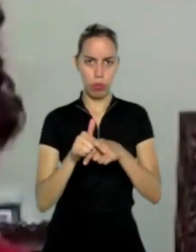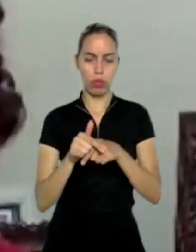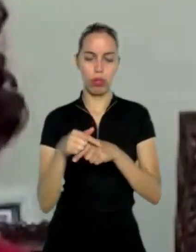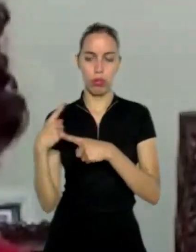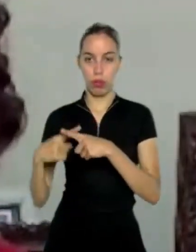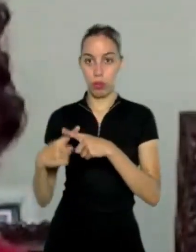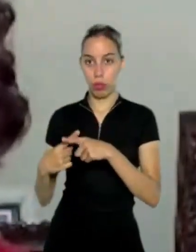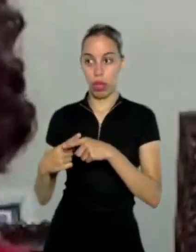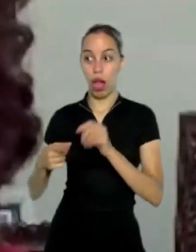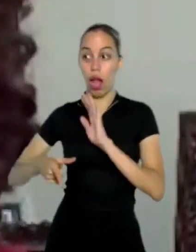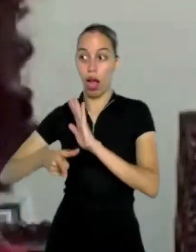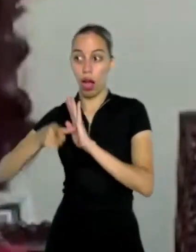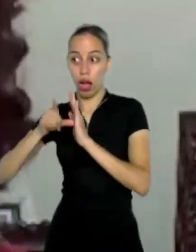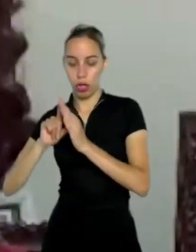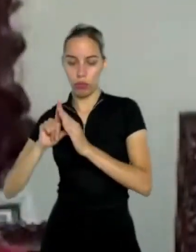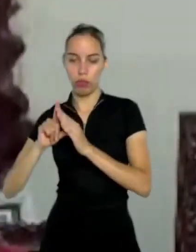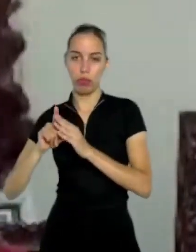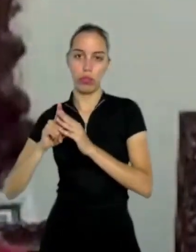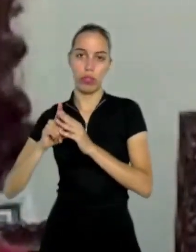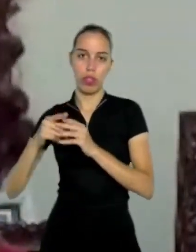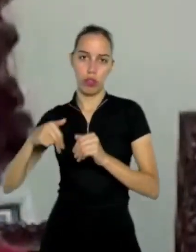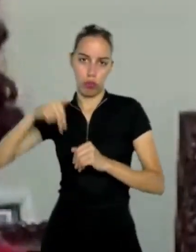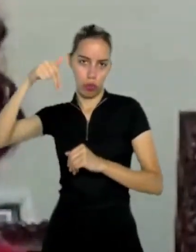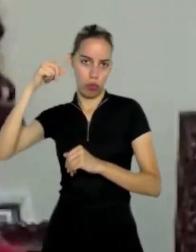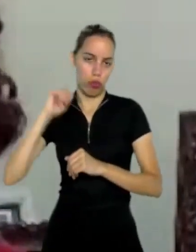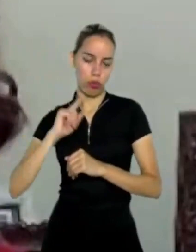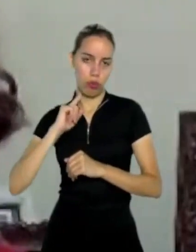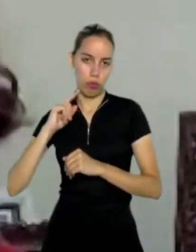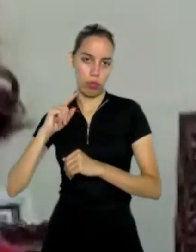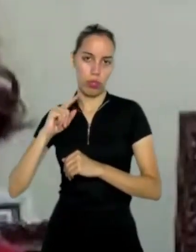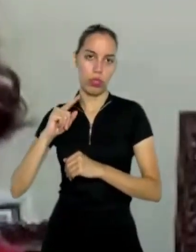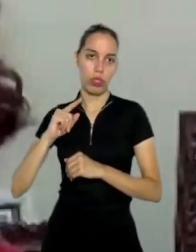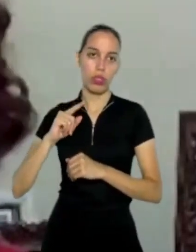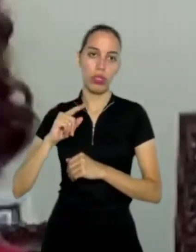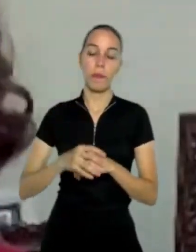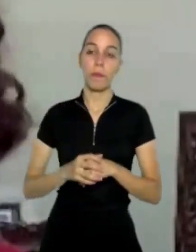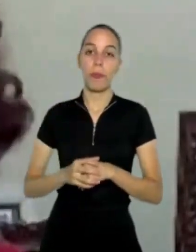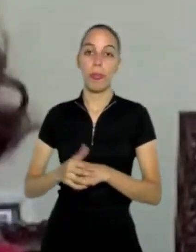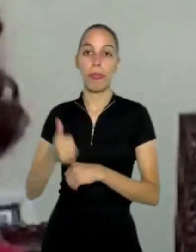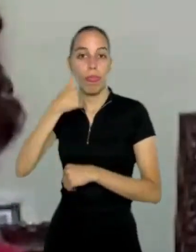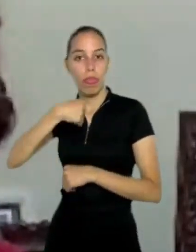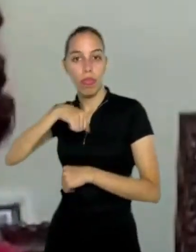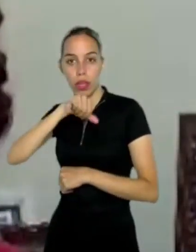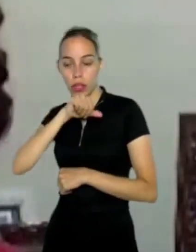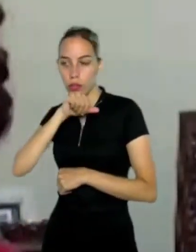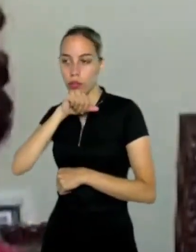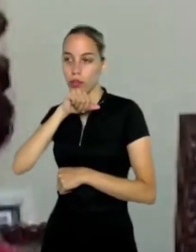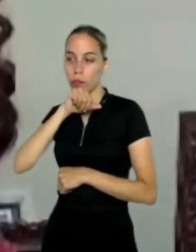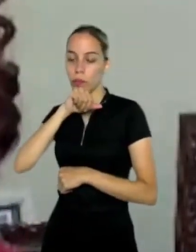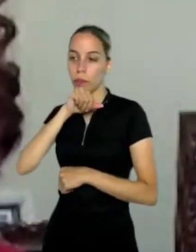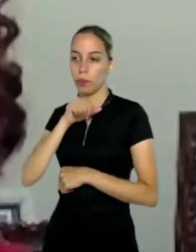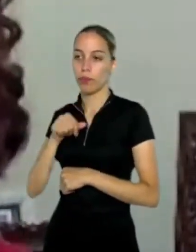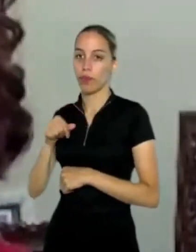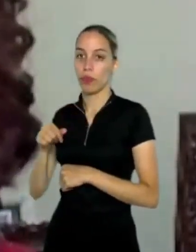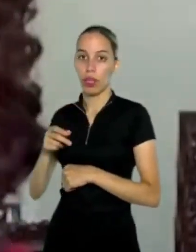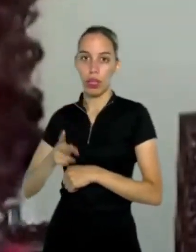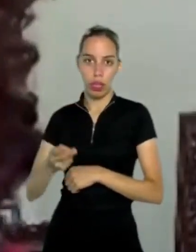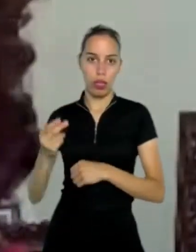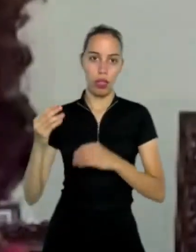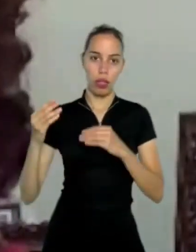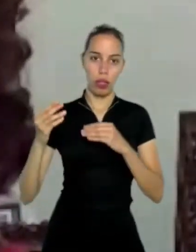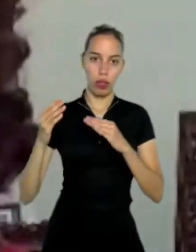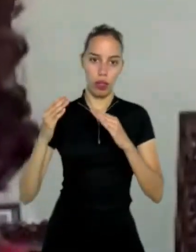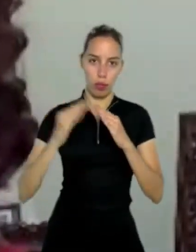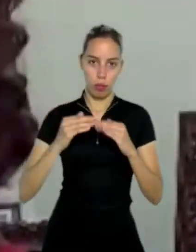minha mãe é aqui da região de Carmo da Mata mesmo, mas sempre morou em Belo Horizonte. E